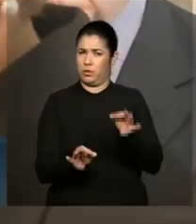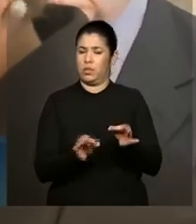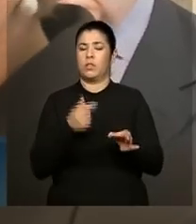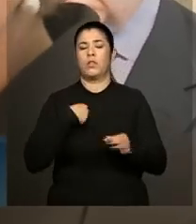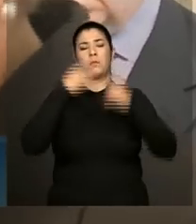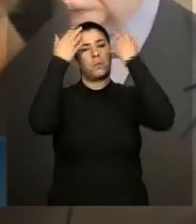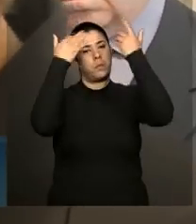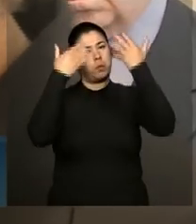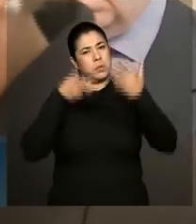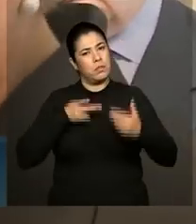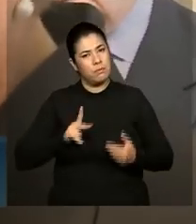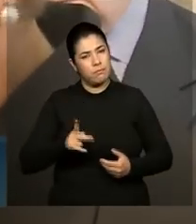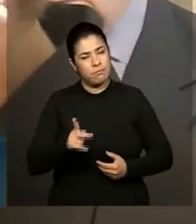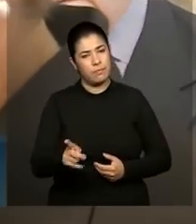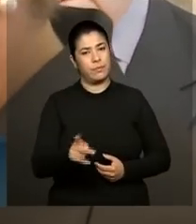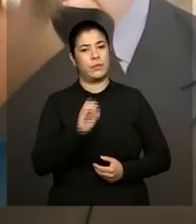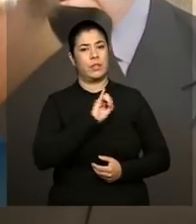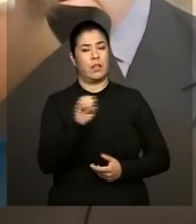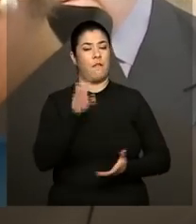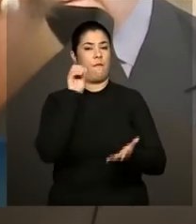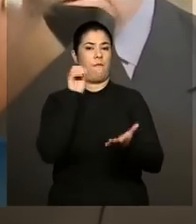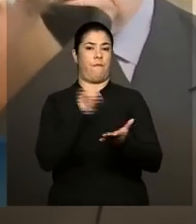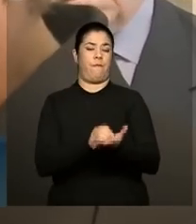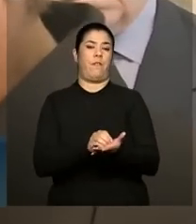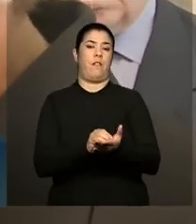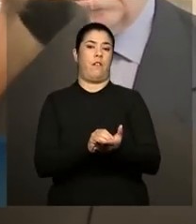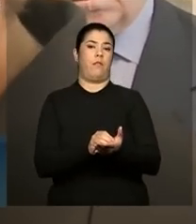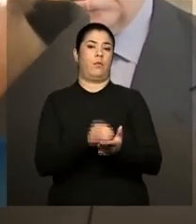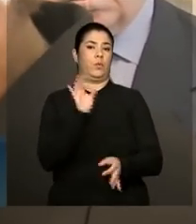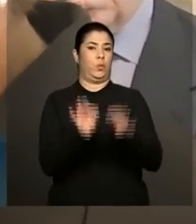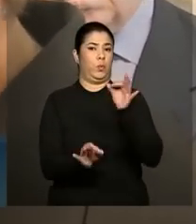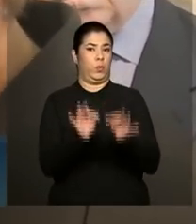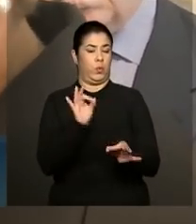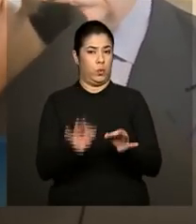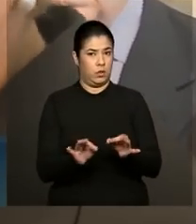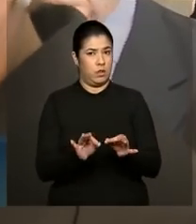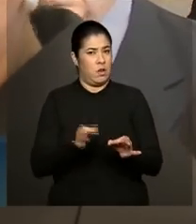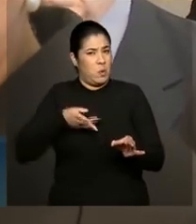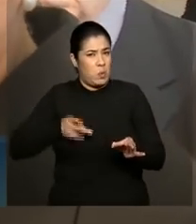a minha campanha, a impunidade, ela leva água para o